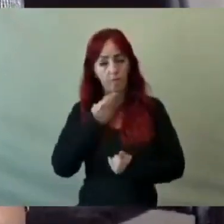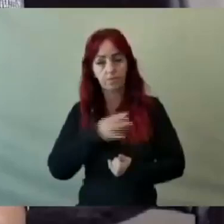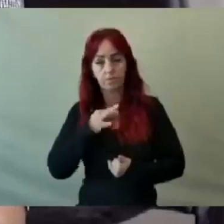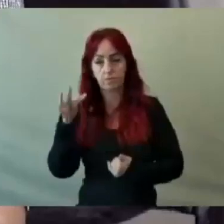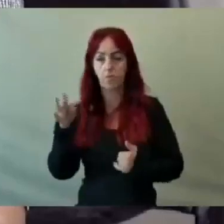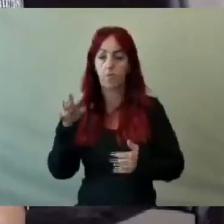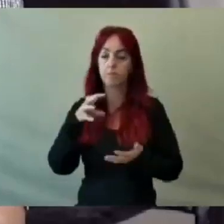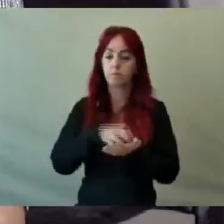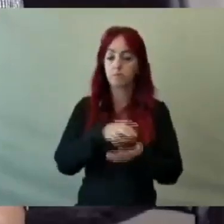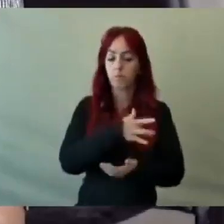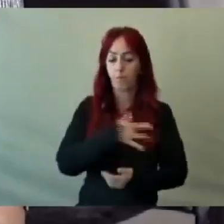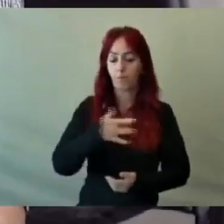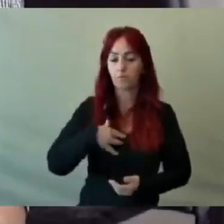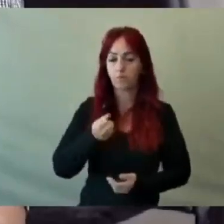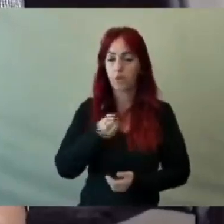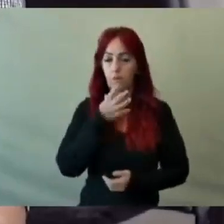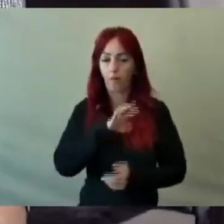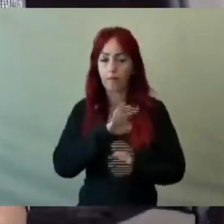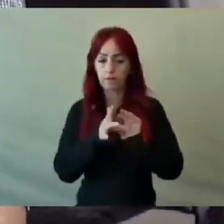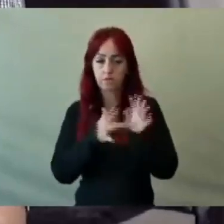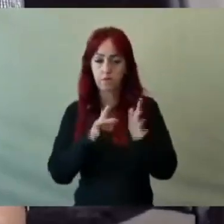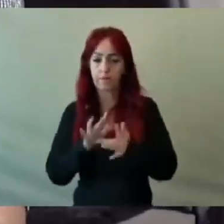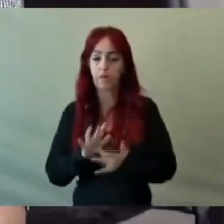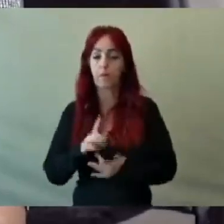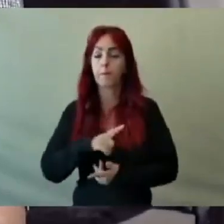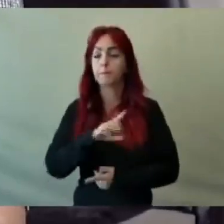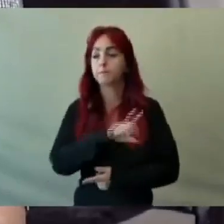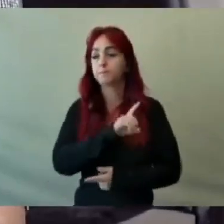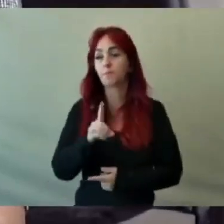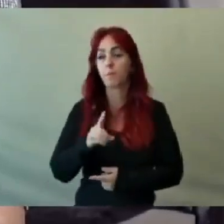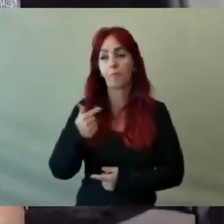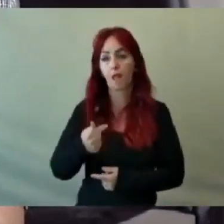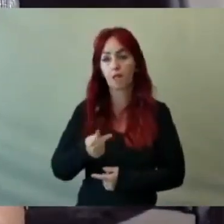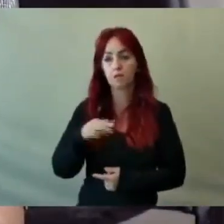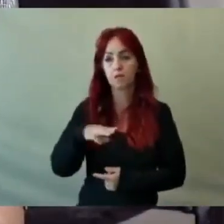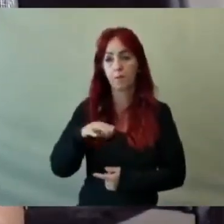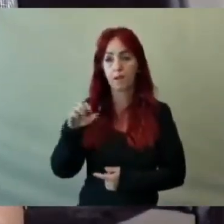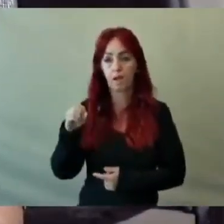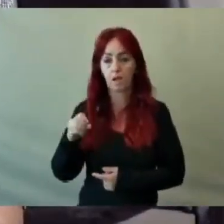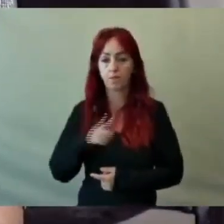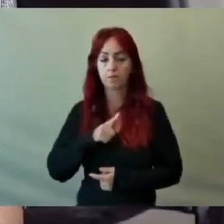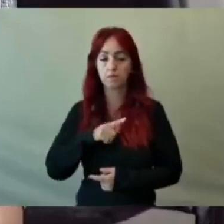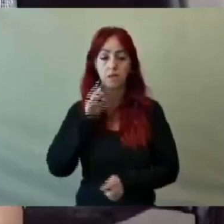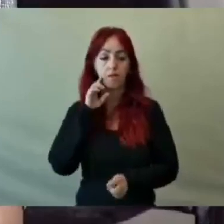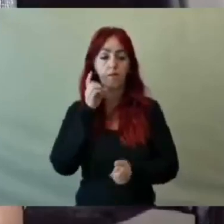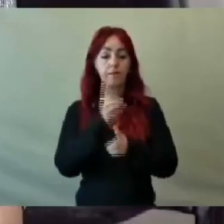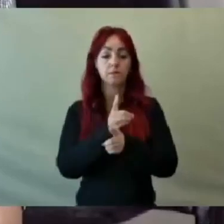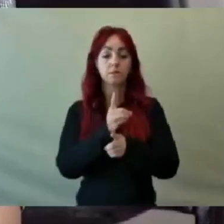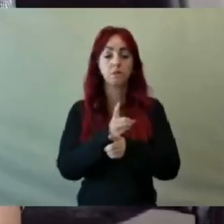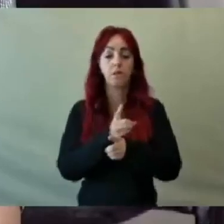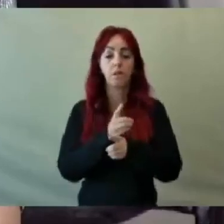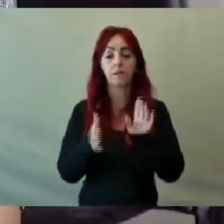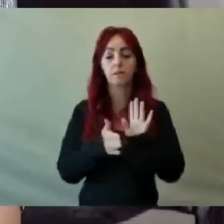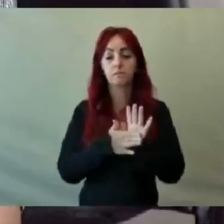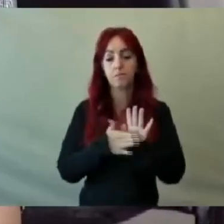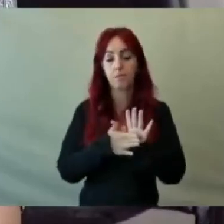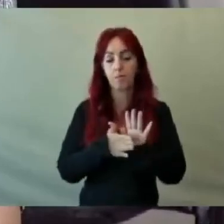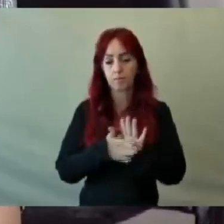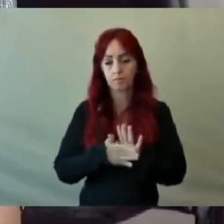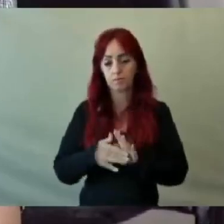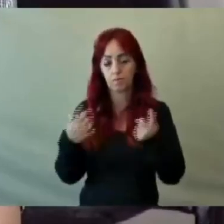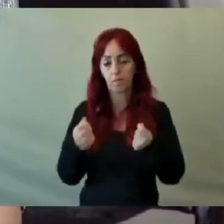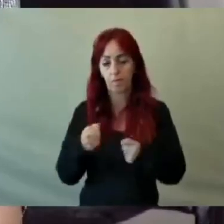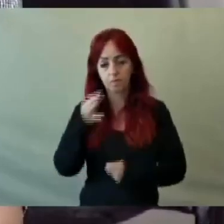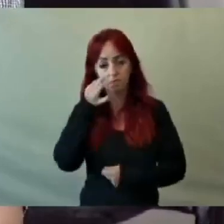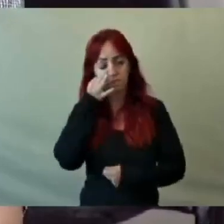realizada no dia 7 de maio de 2024, durante o qual foram identificadas algumas demandas que necessitam de atenção e resolução por